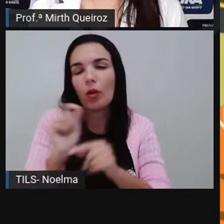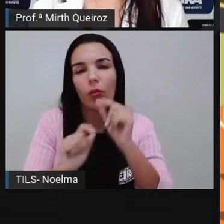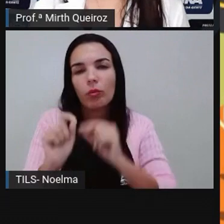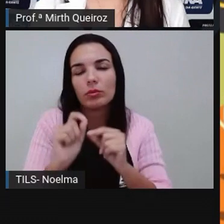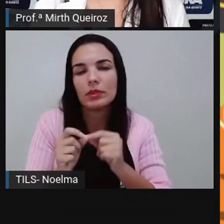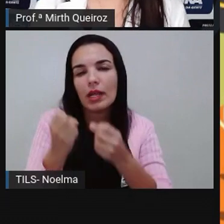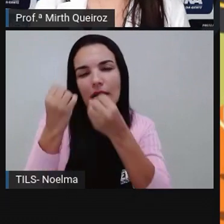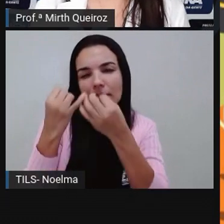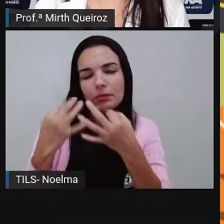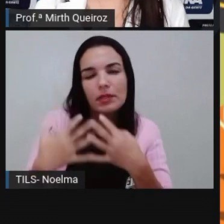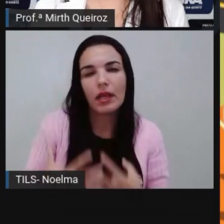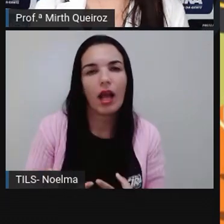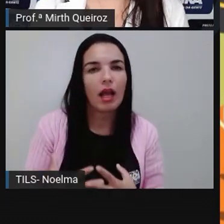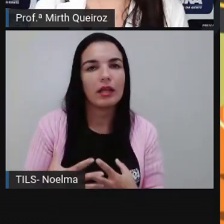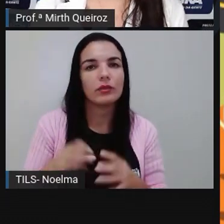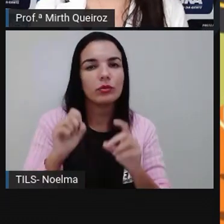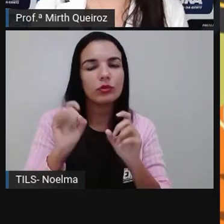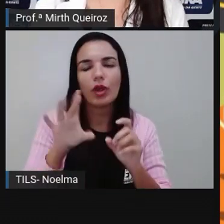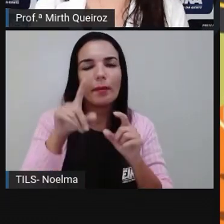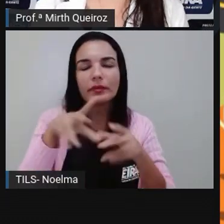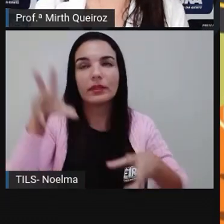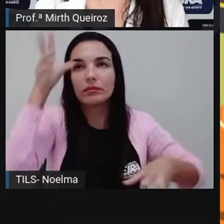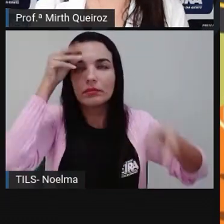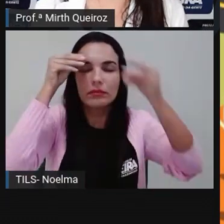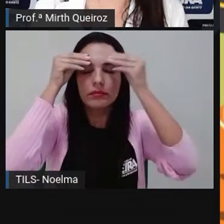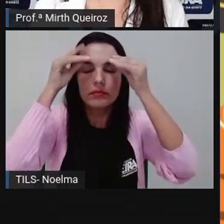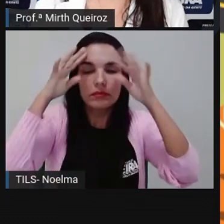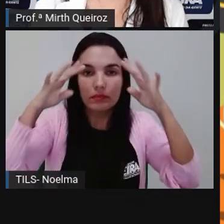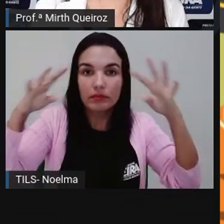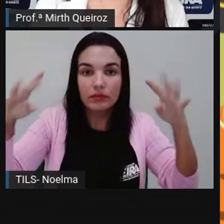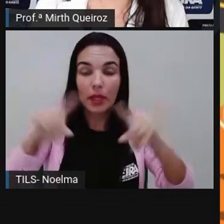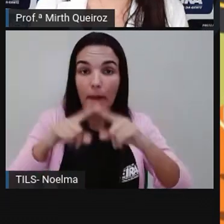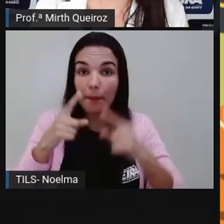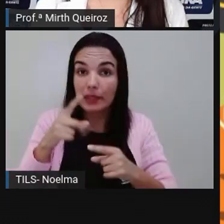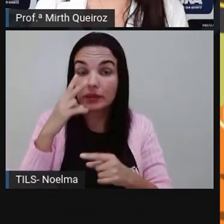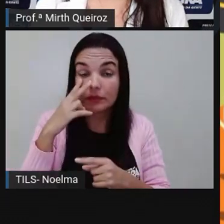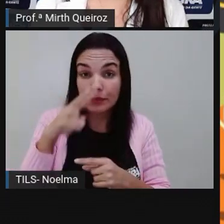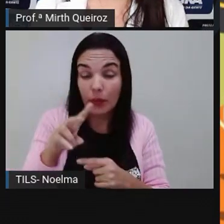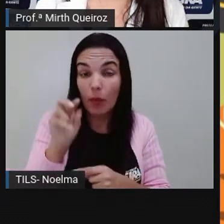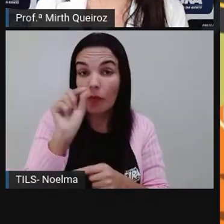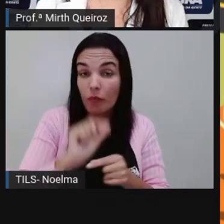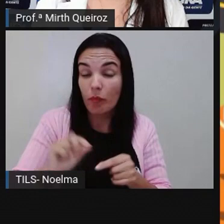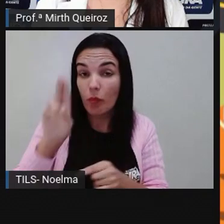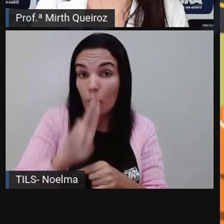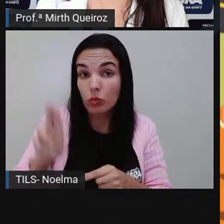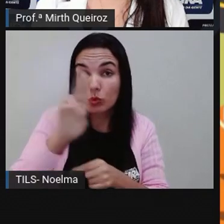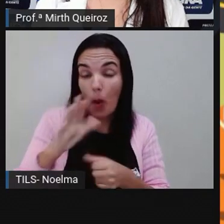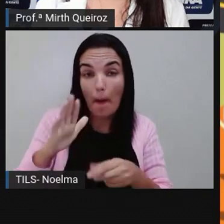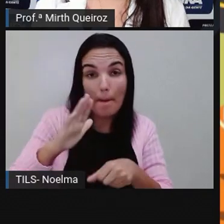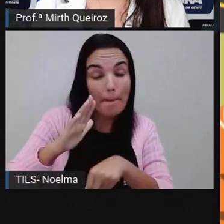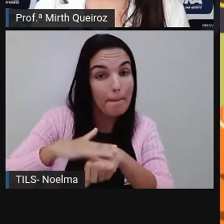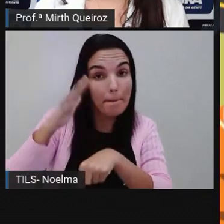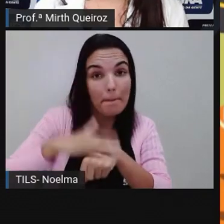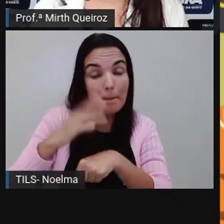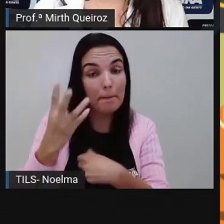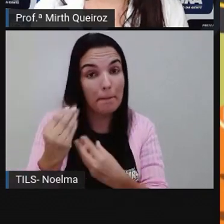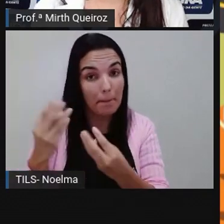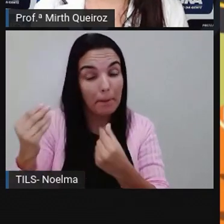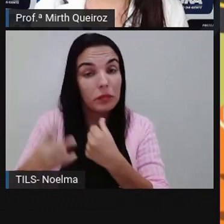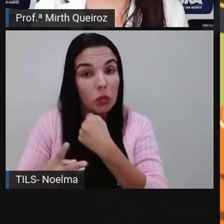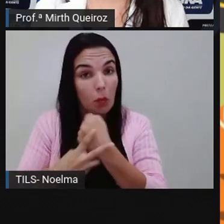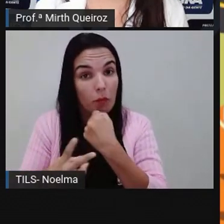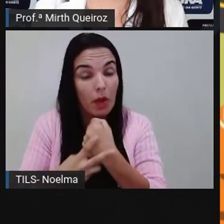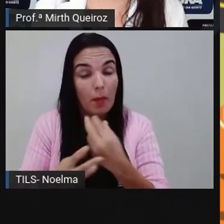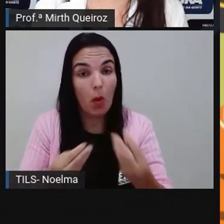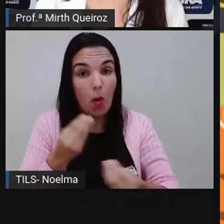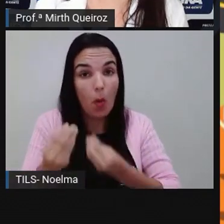assim, mais uma questão de reflexão, mas note que ela utilizou muito a questão do verbo, né? O verbo, como o verbo ele faz parte